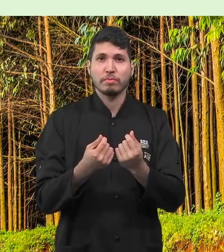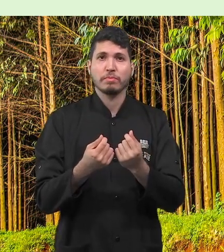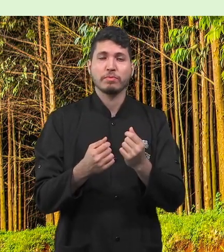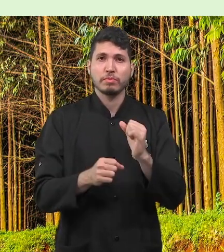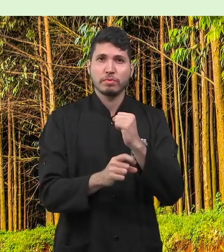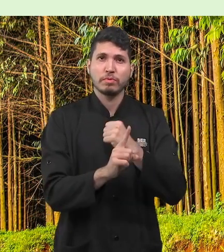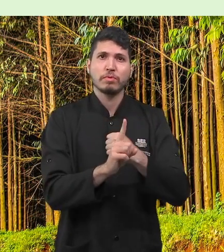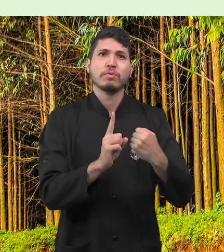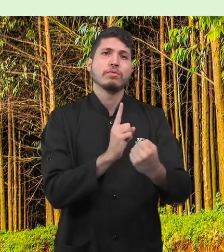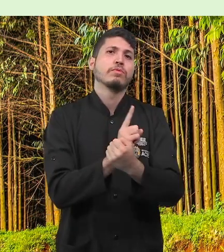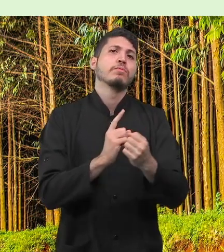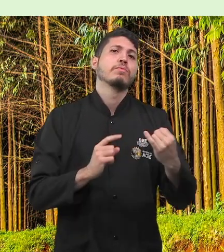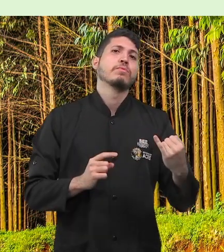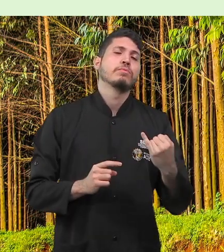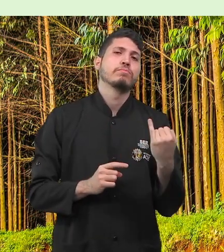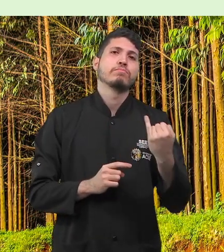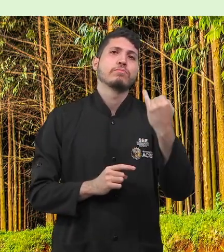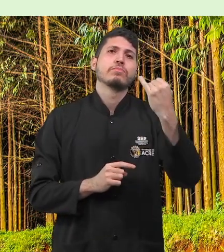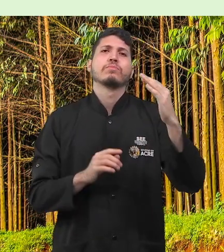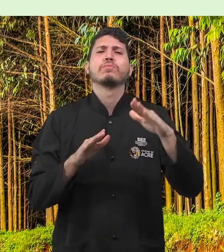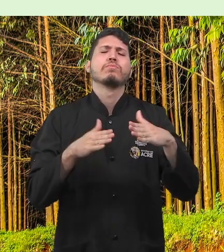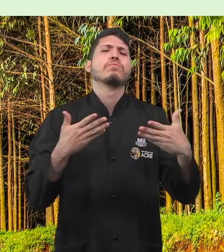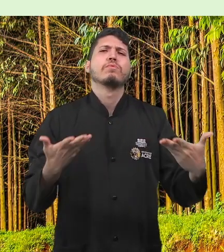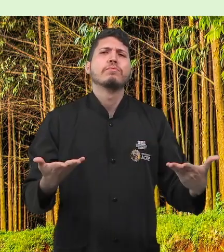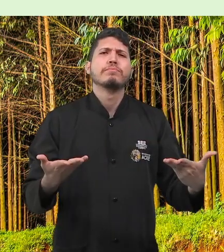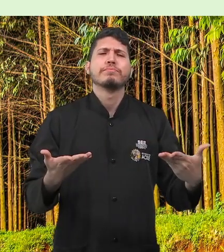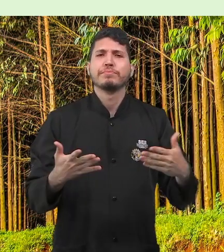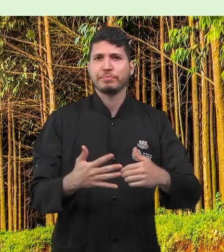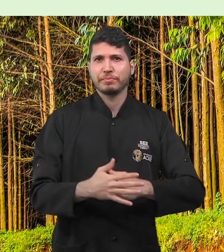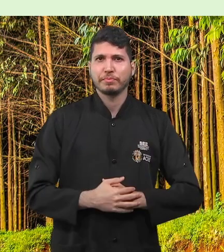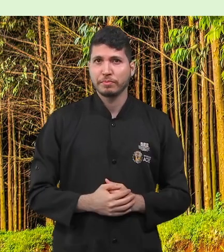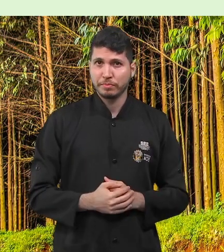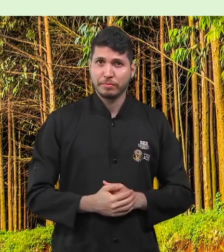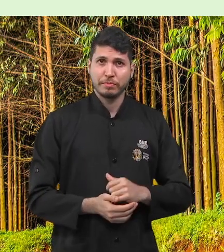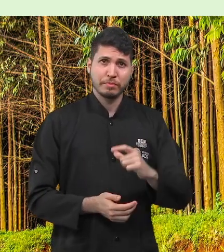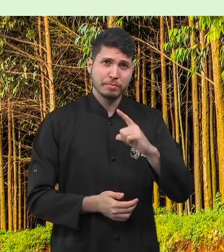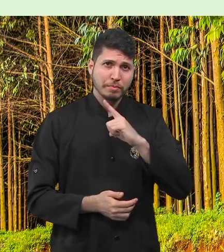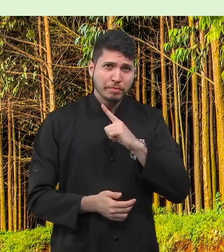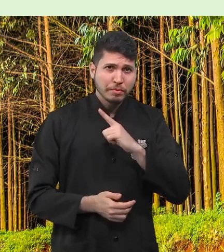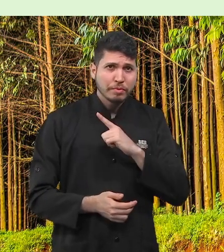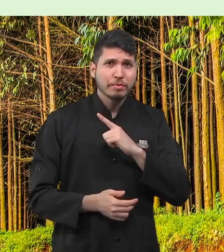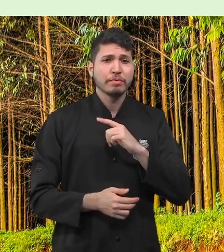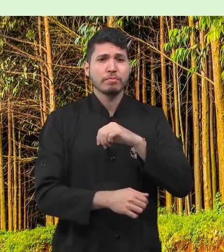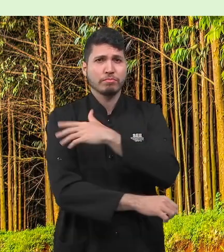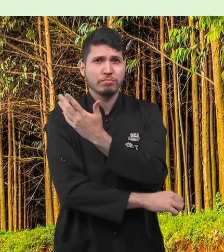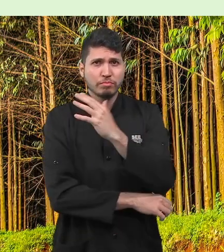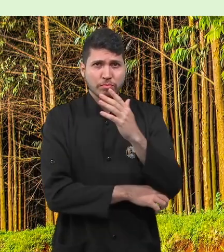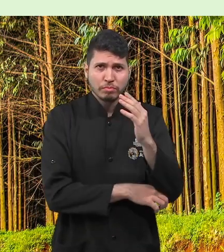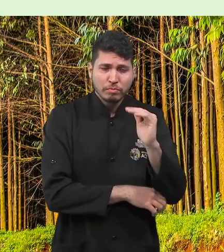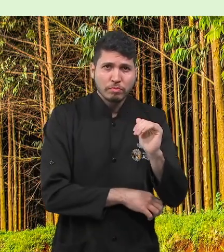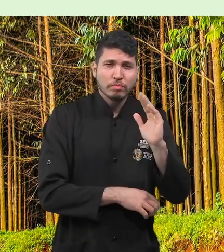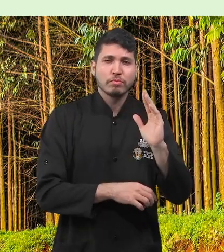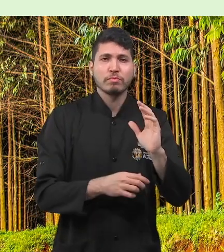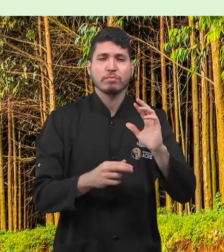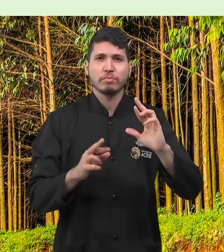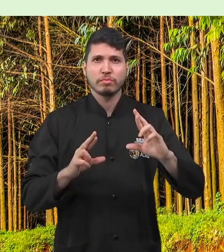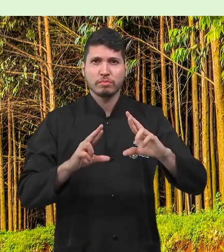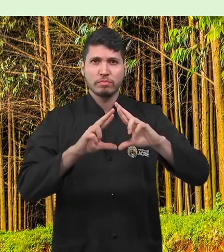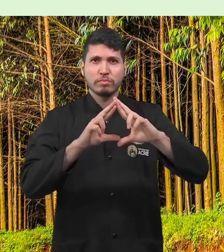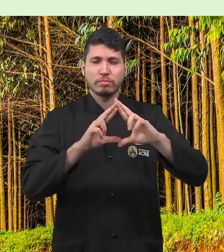E nós podemos ver que isso é muito grande e exige um manejo florestal mais efetivo e sustentável. E, através